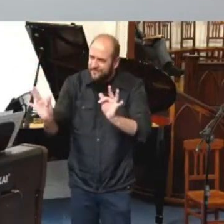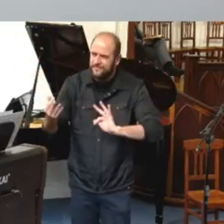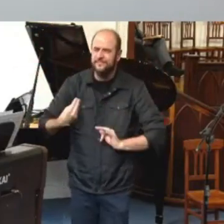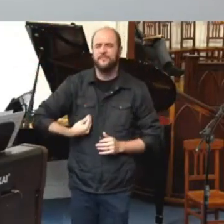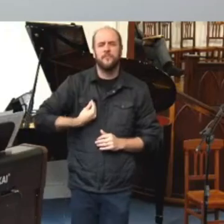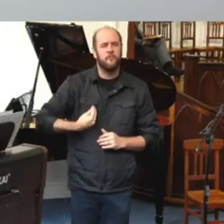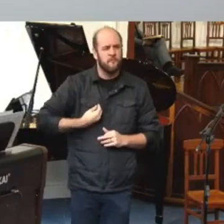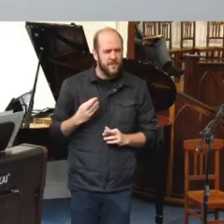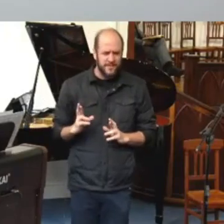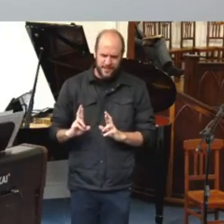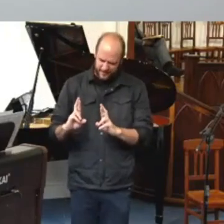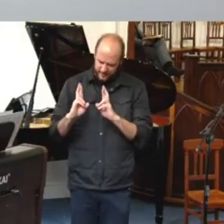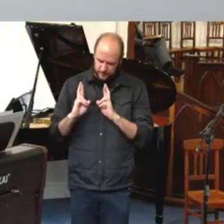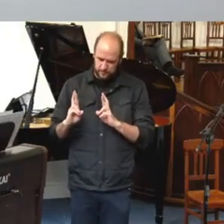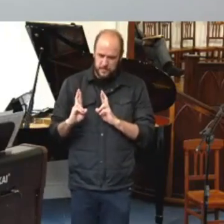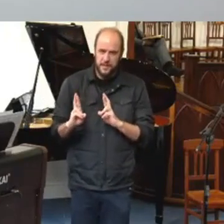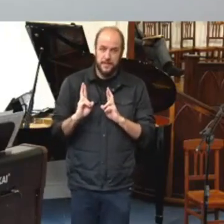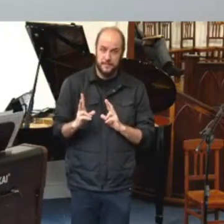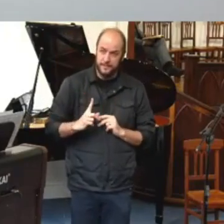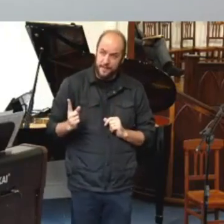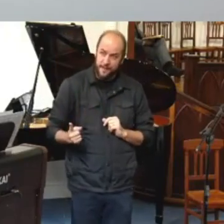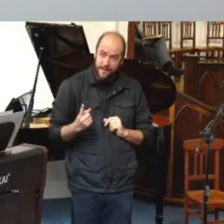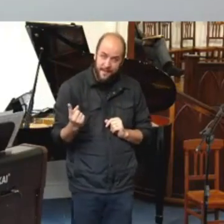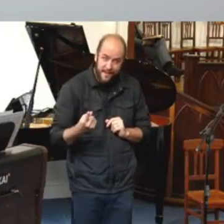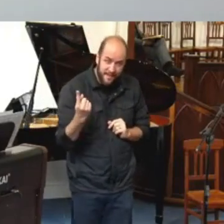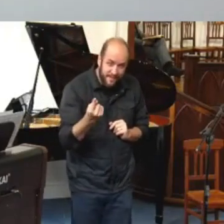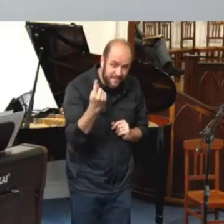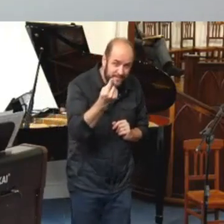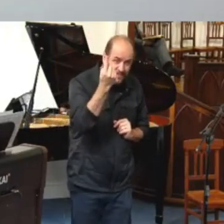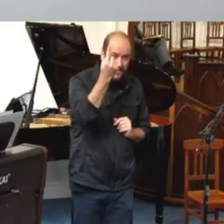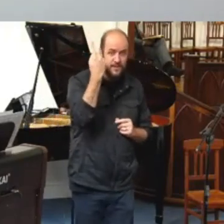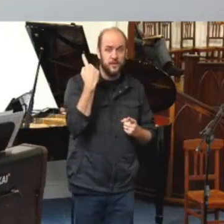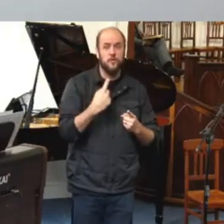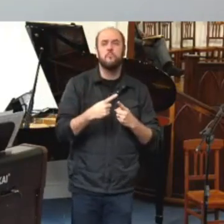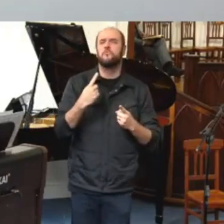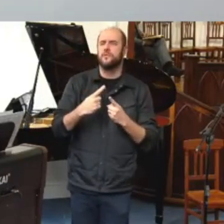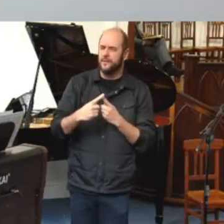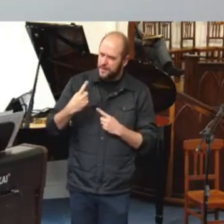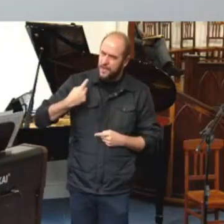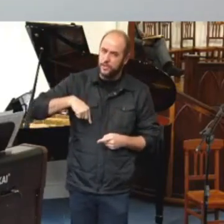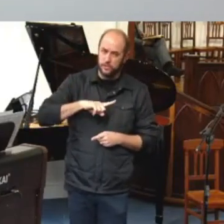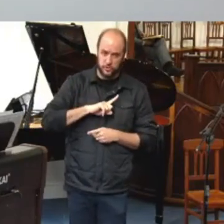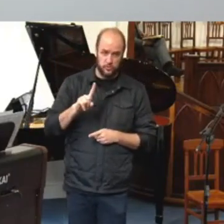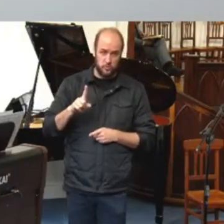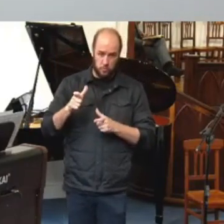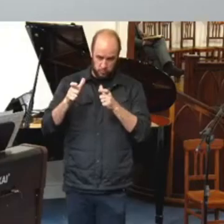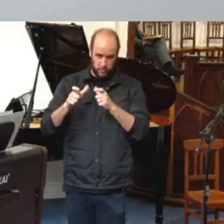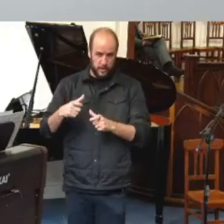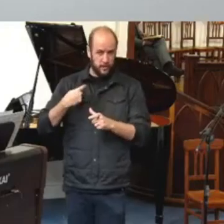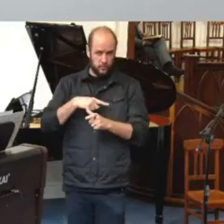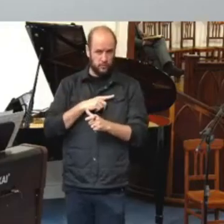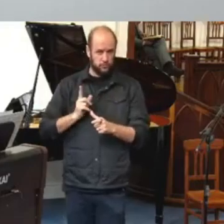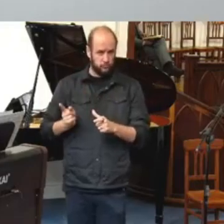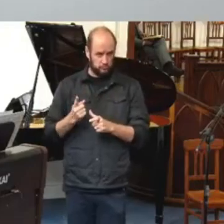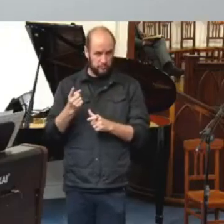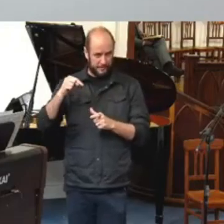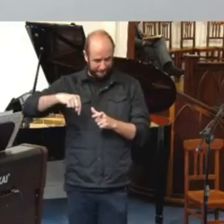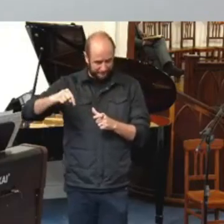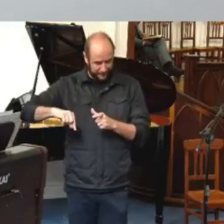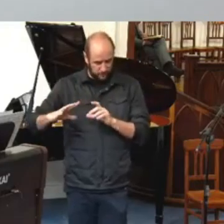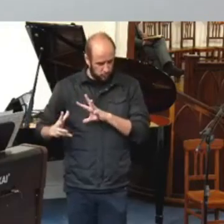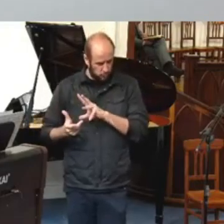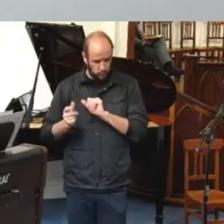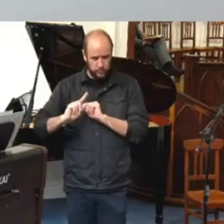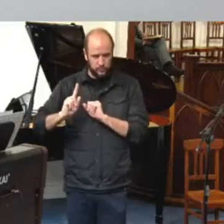viver uma esperança, não passageira, mas eterna, porque nosso lugar não é aqui, é lá. É lá. E